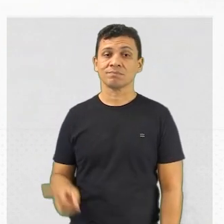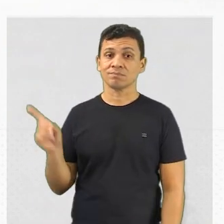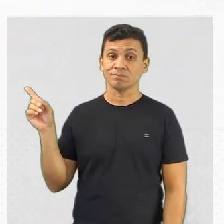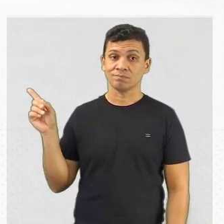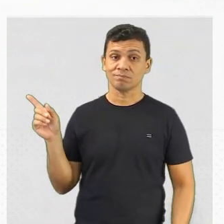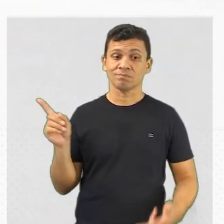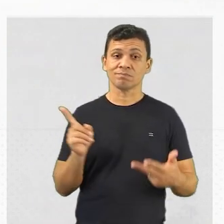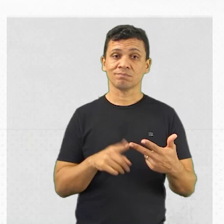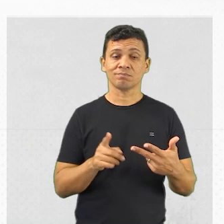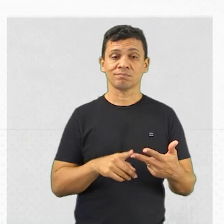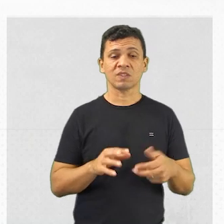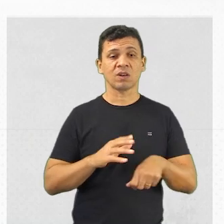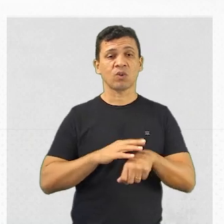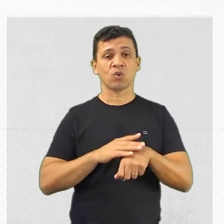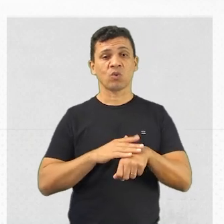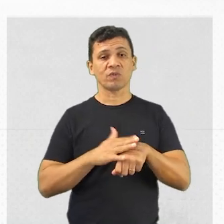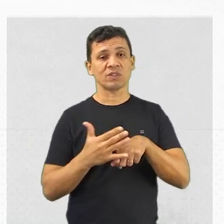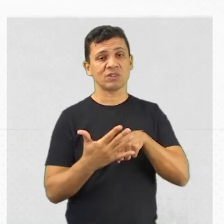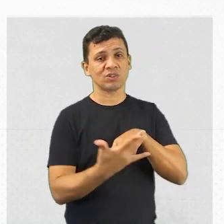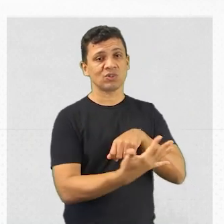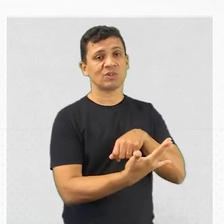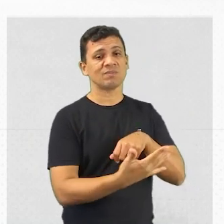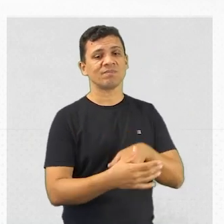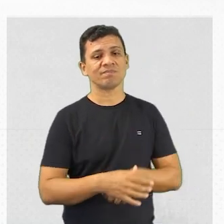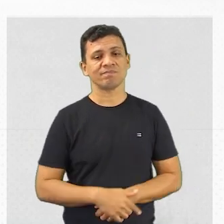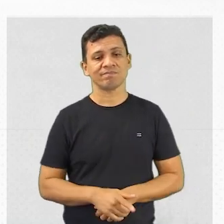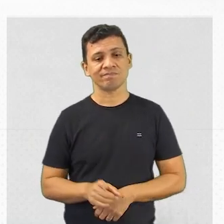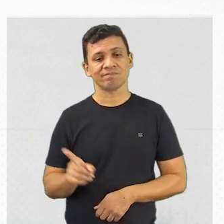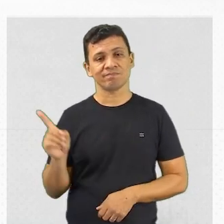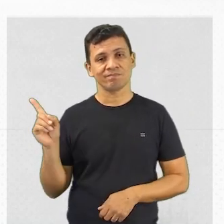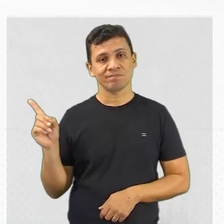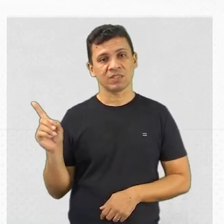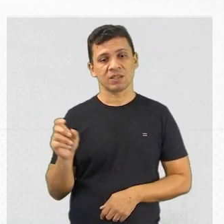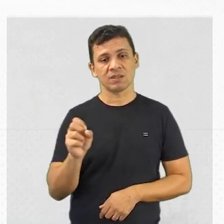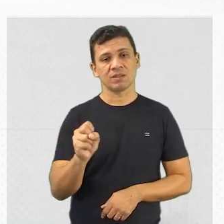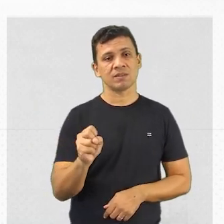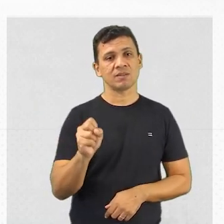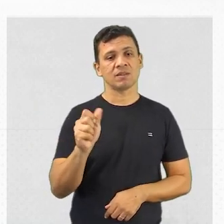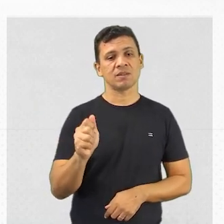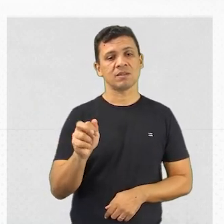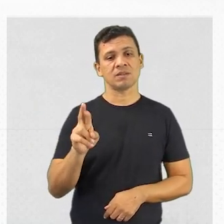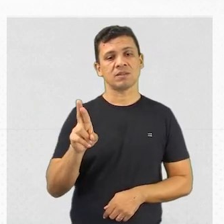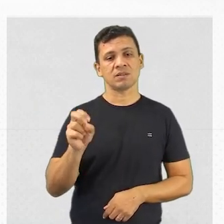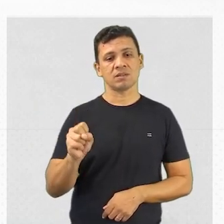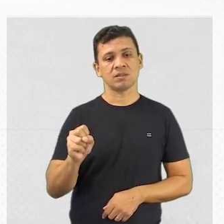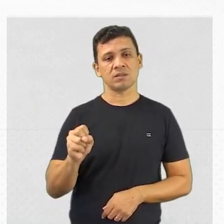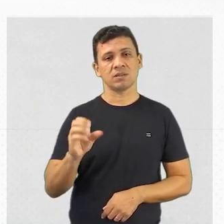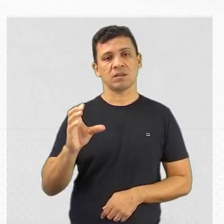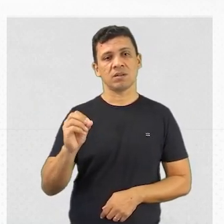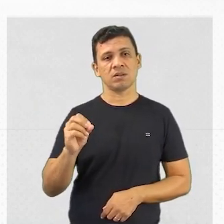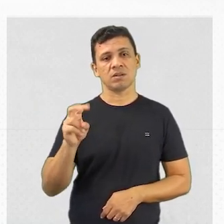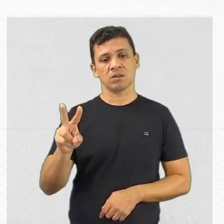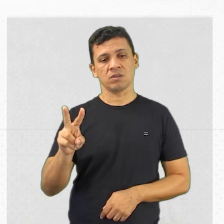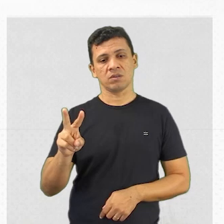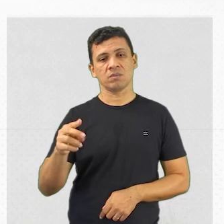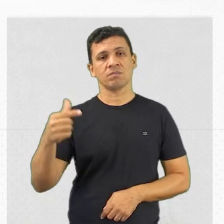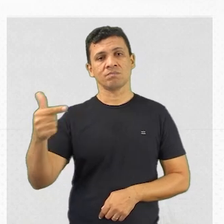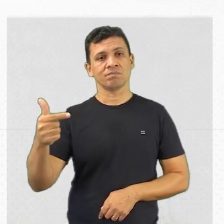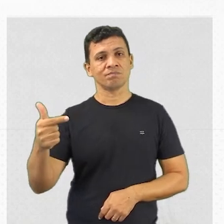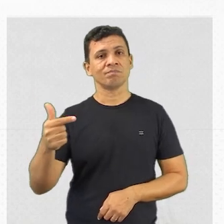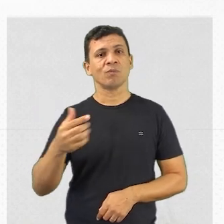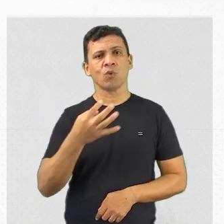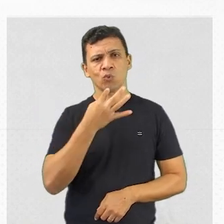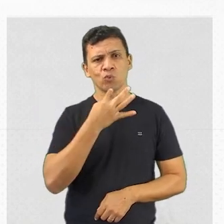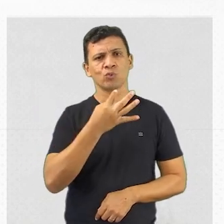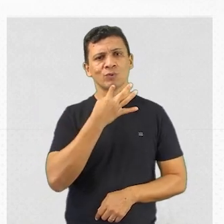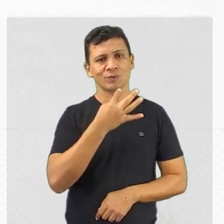da Covid-19, né? O vírus aí, ó, SARS-CoV-2, tá? Que ficou famosíssimo, né? Um vírus